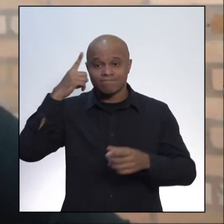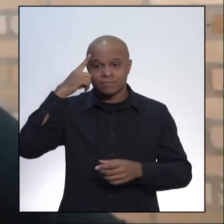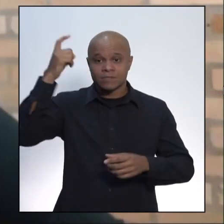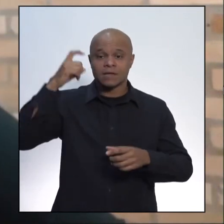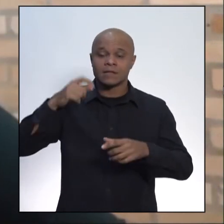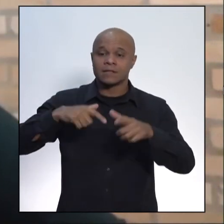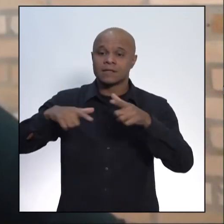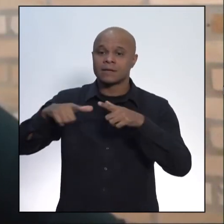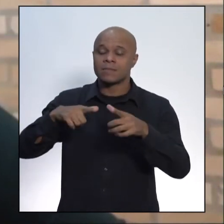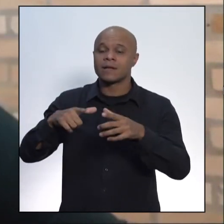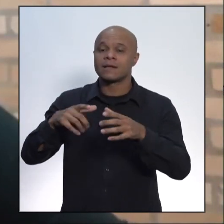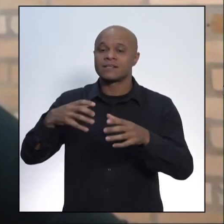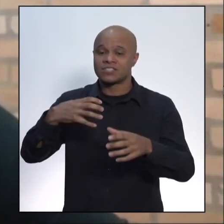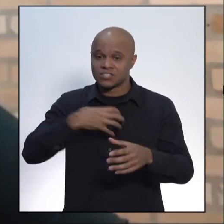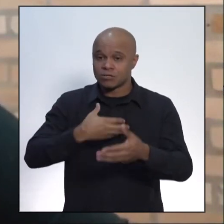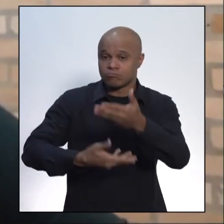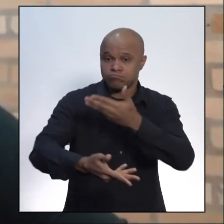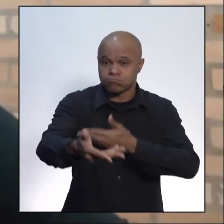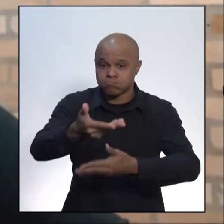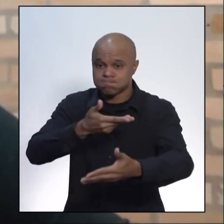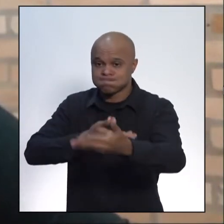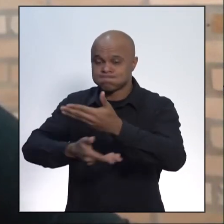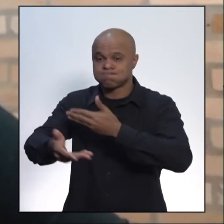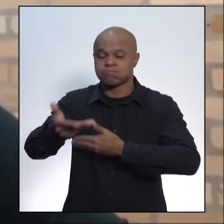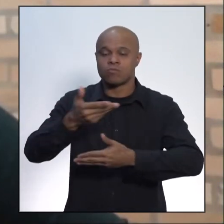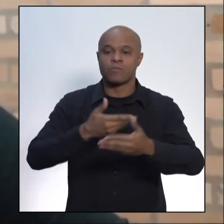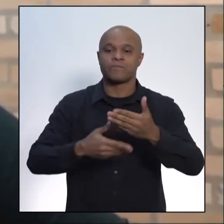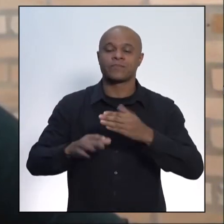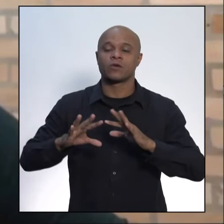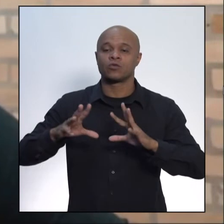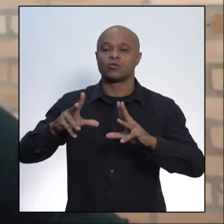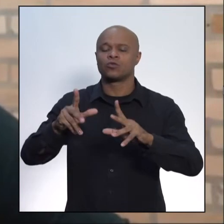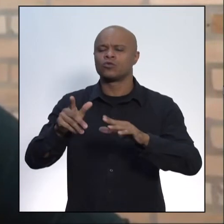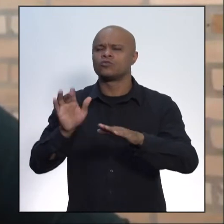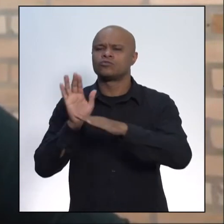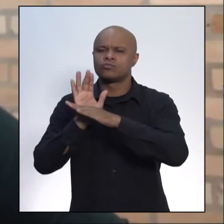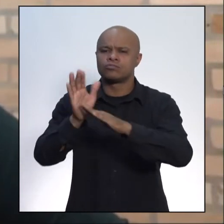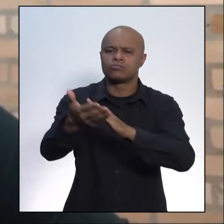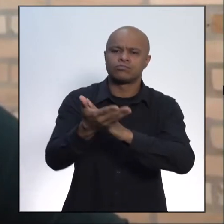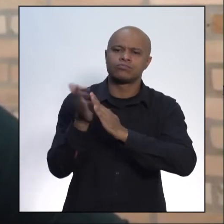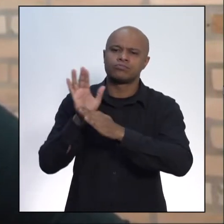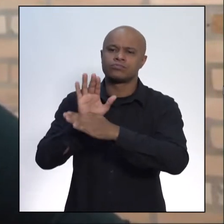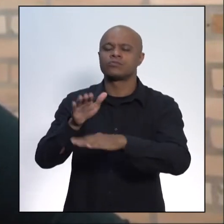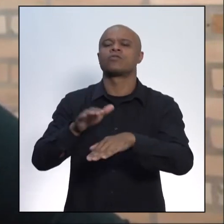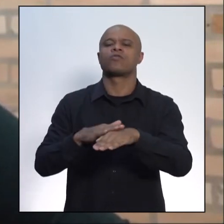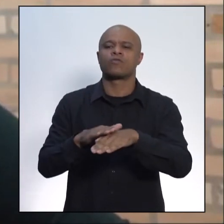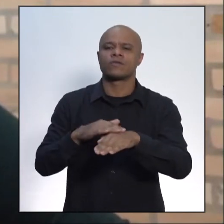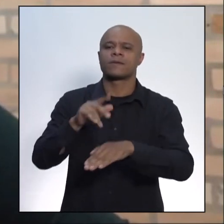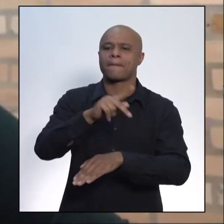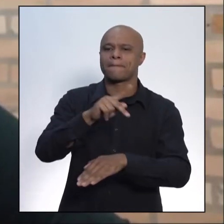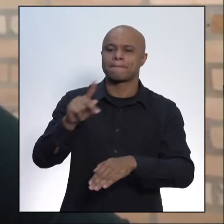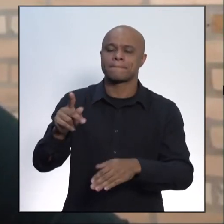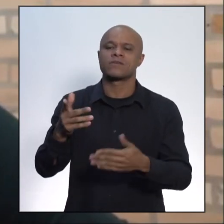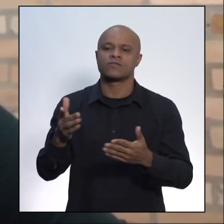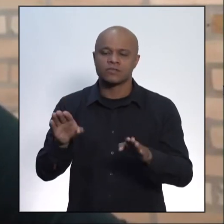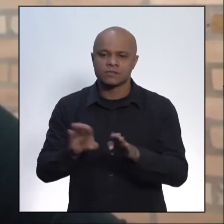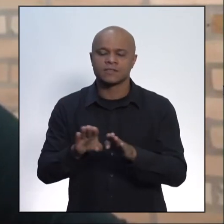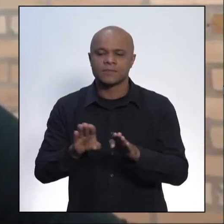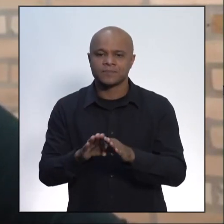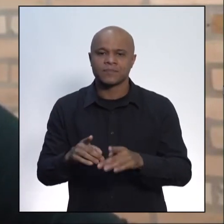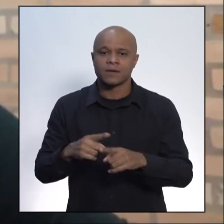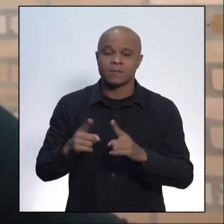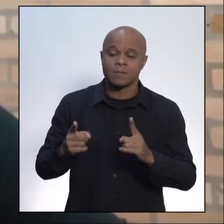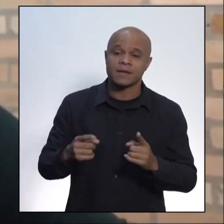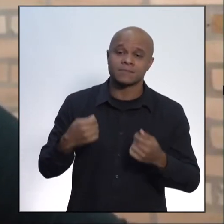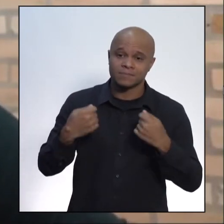de forma compartilhada, de colaborativa, né? Discutir com os colegas. Agora, tem as situações de indisciplina que você vai